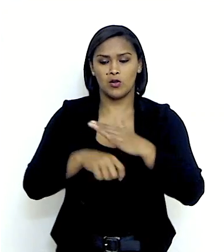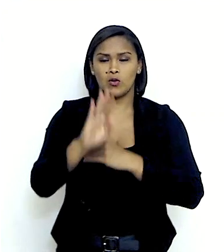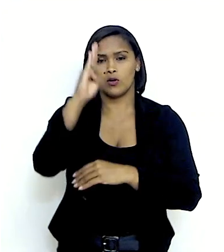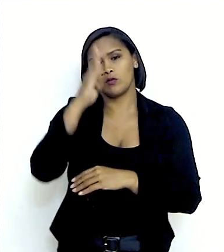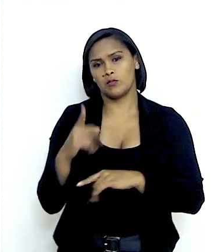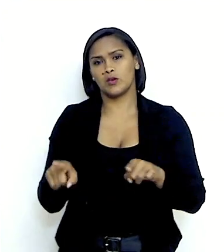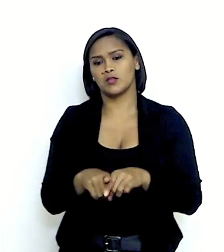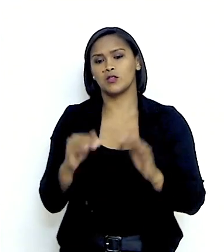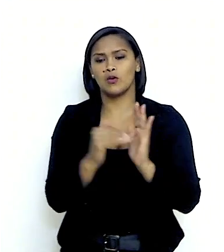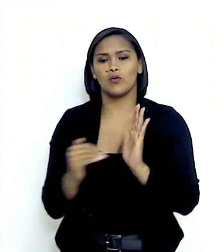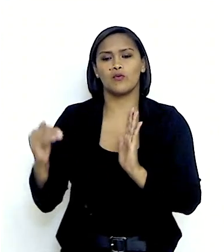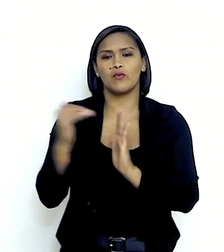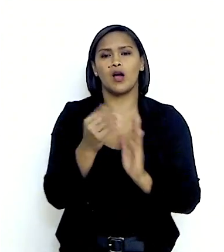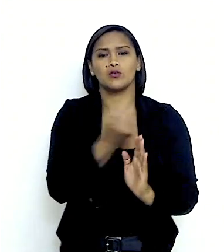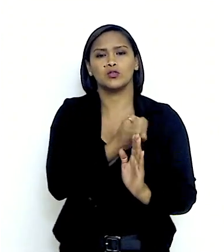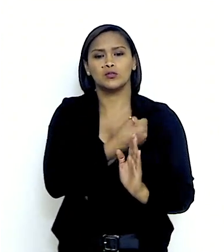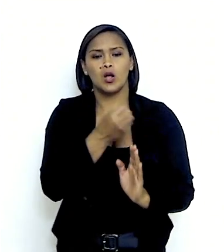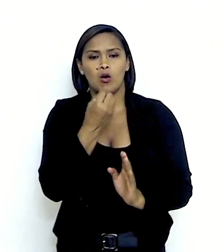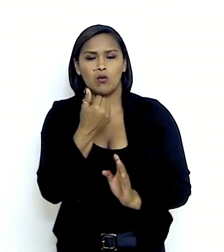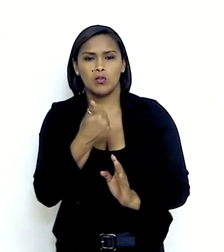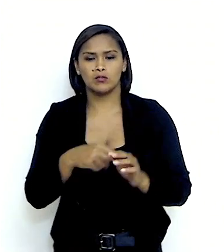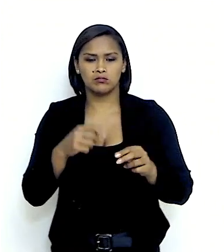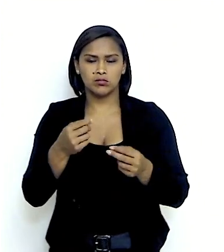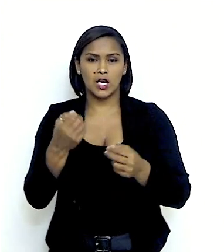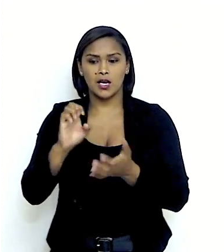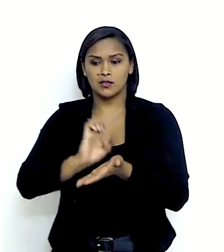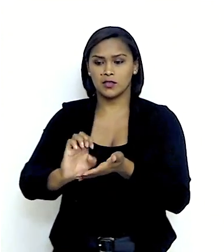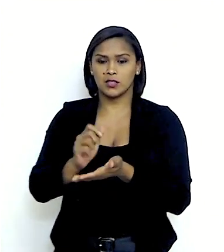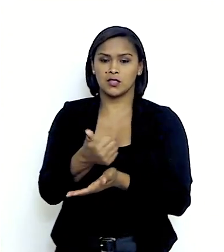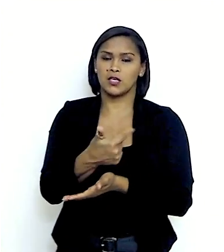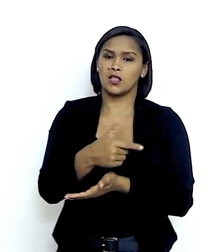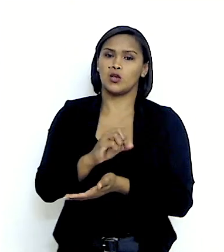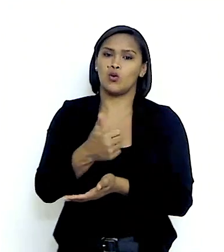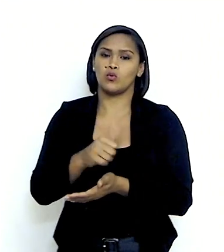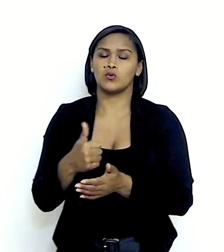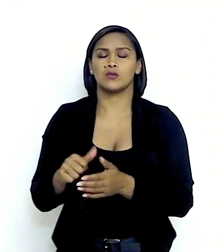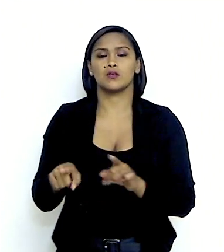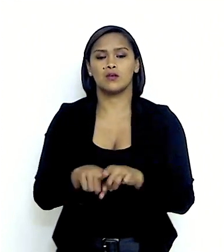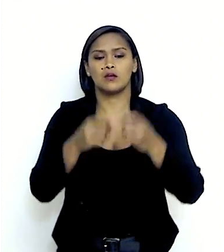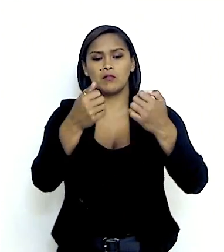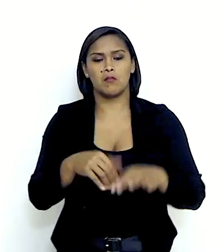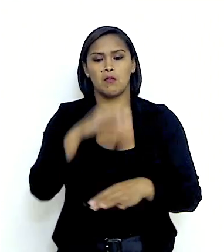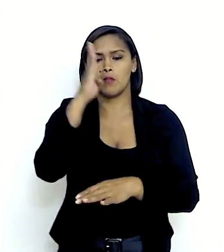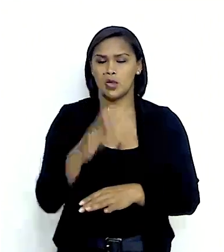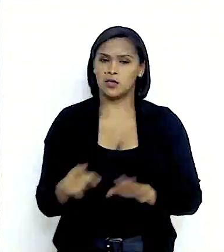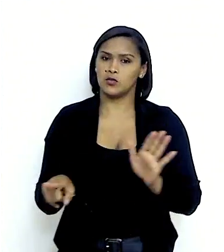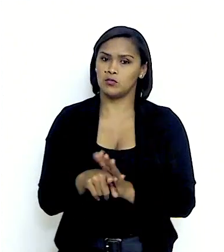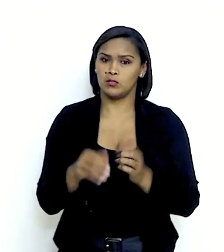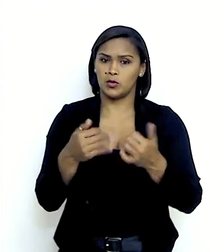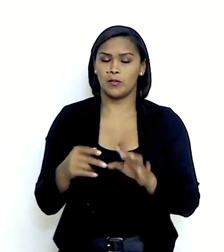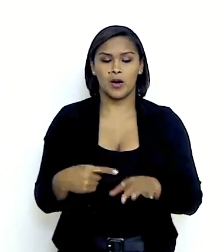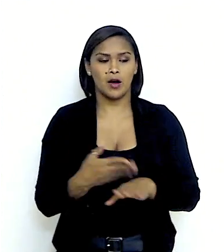Brasil, e alcançando um número enorme. A gente tem exportações para quase 111 mercados, né, de imóveis brasileiros. Agora,